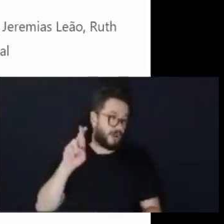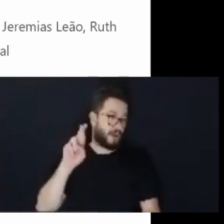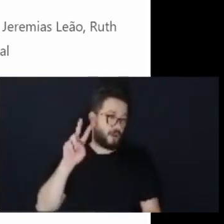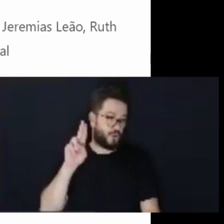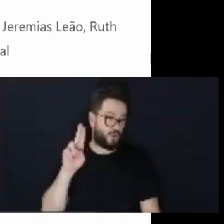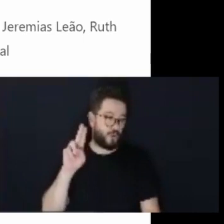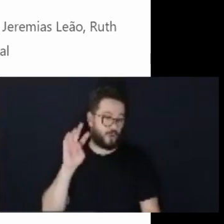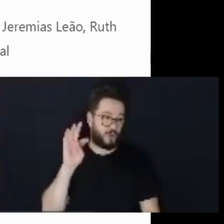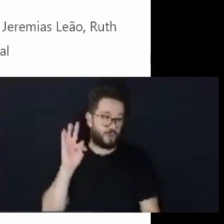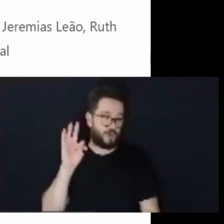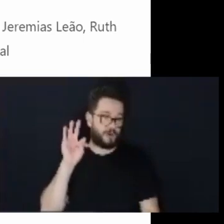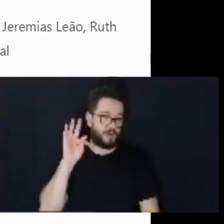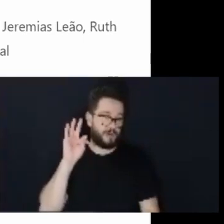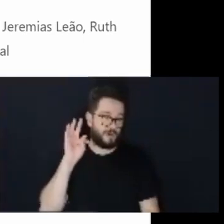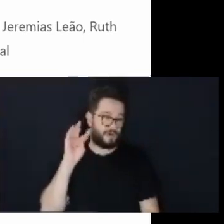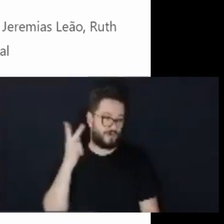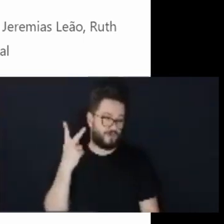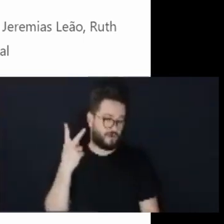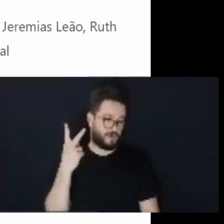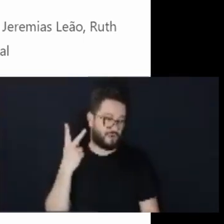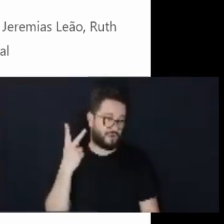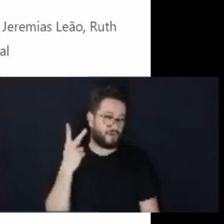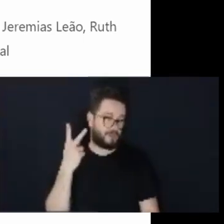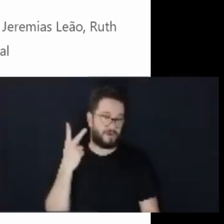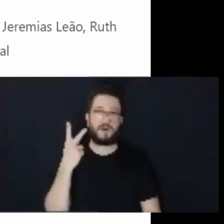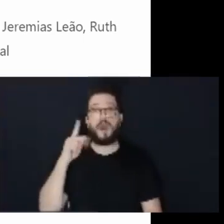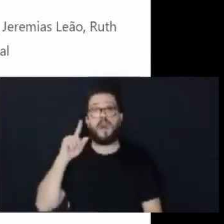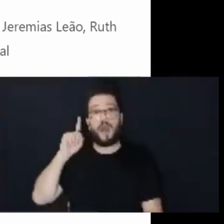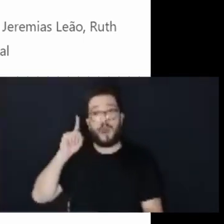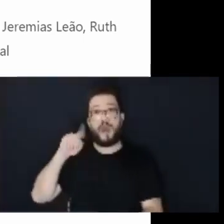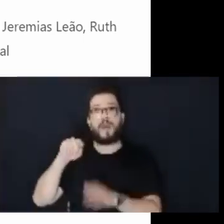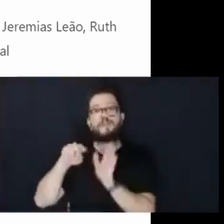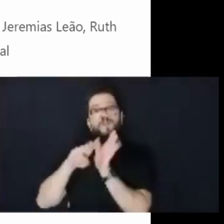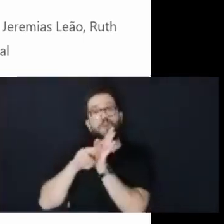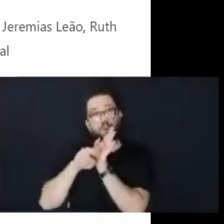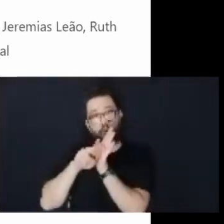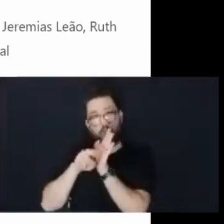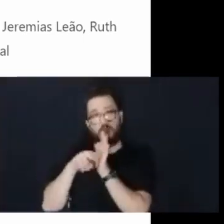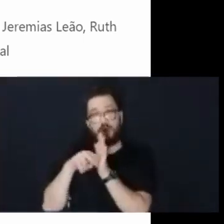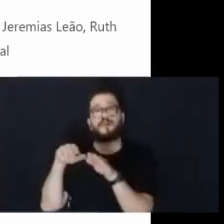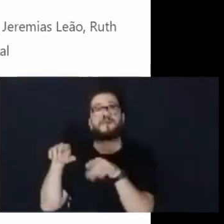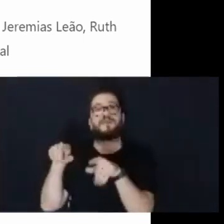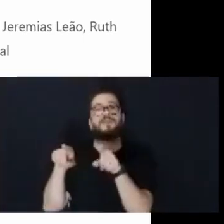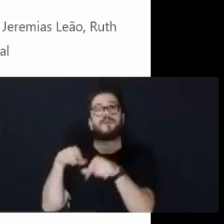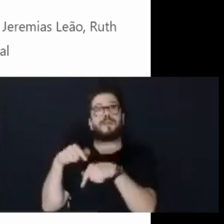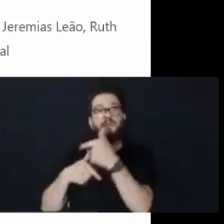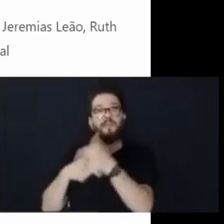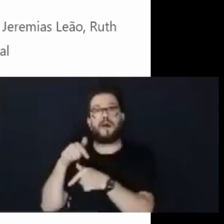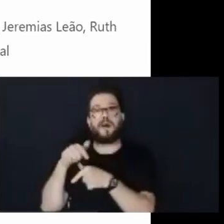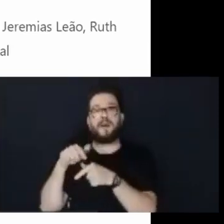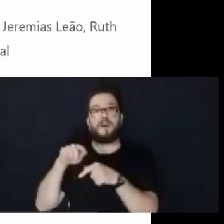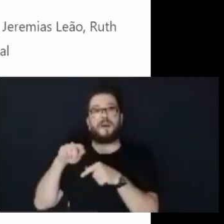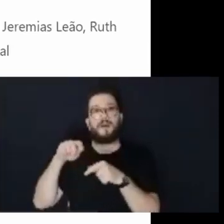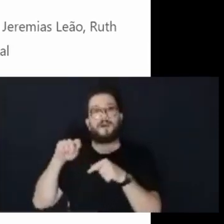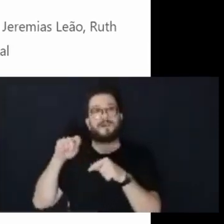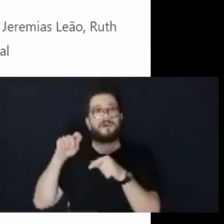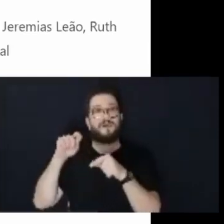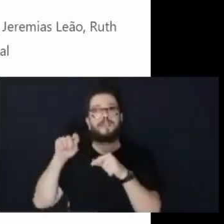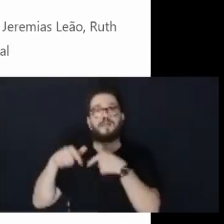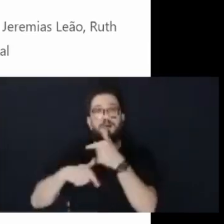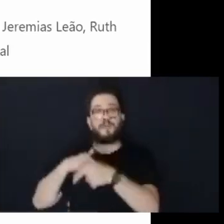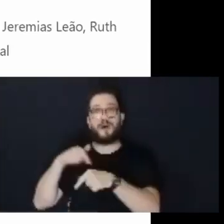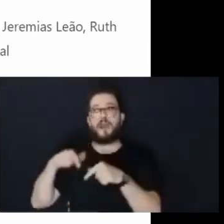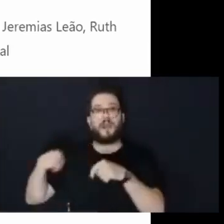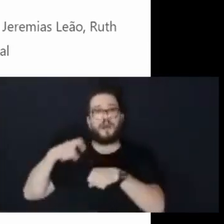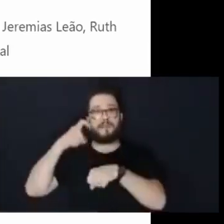é imunologista, bióloga, trabalhou com a imunologia dos beta-coronavírus durante toda a sua vida, hoje é